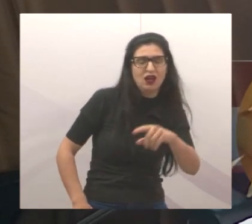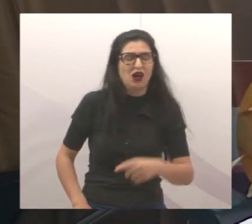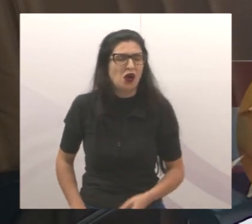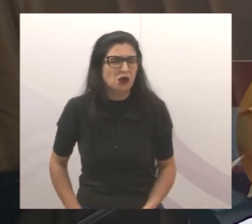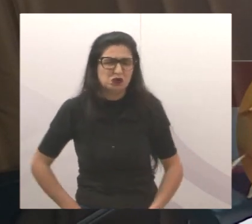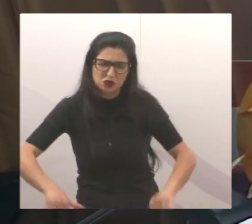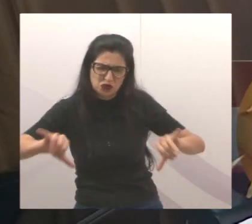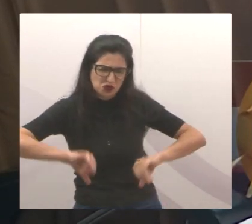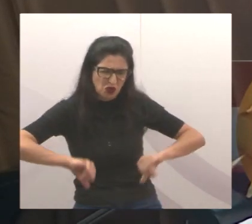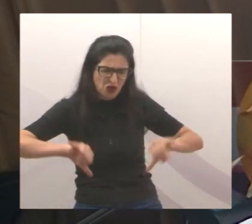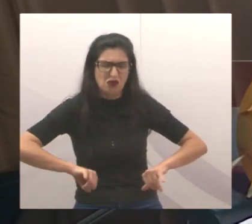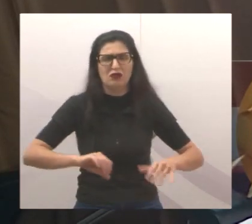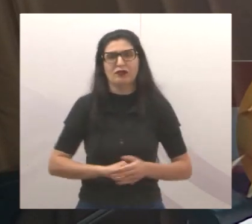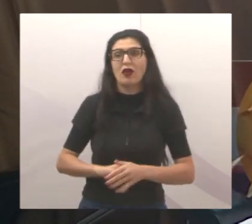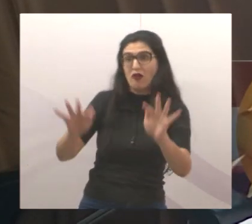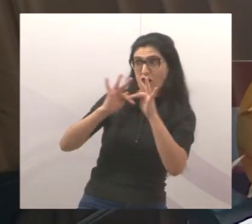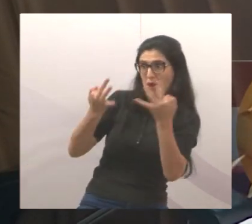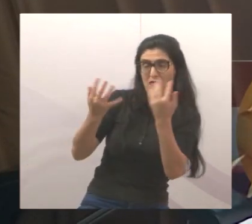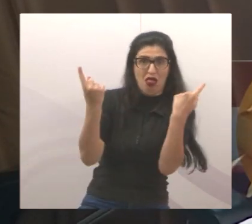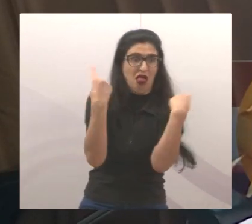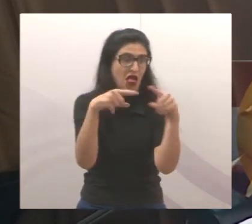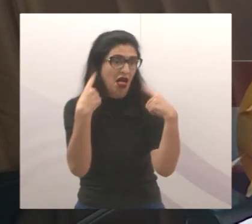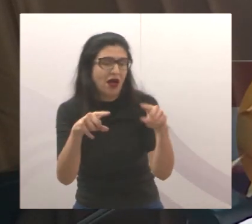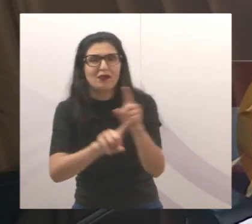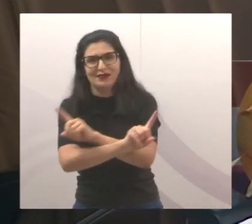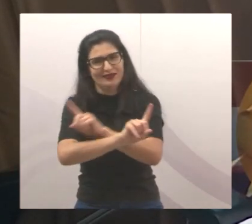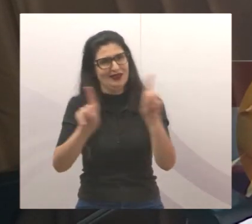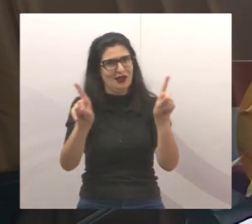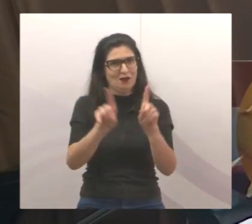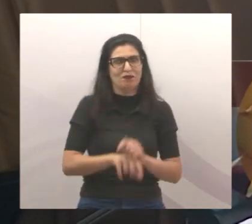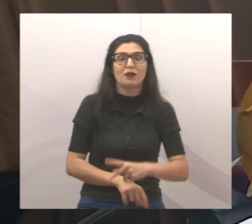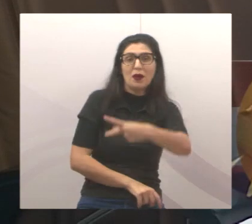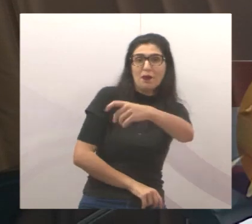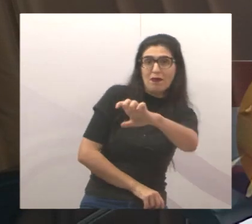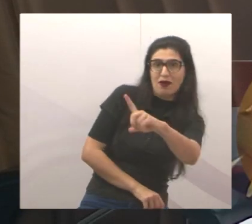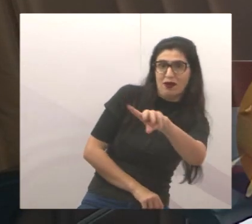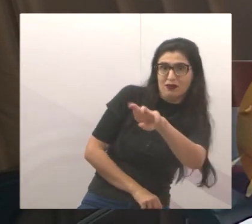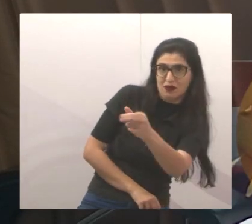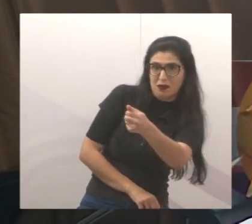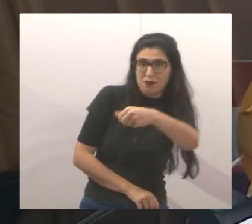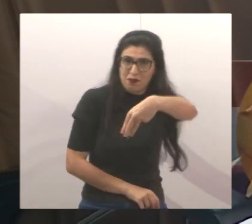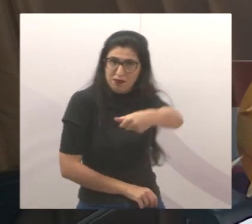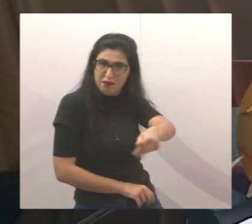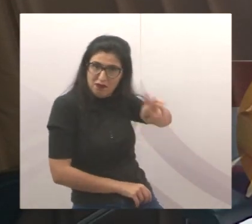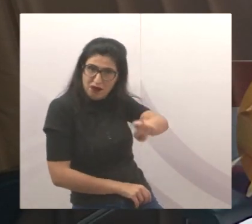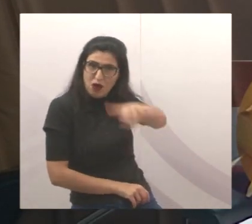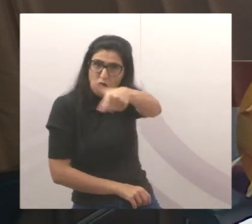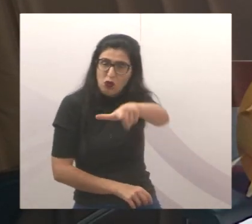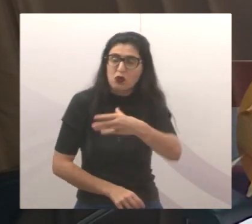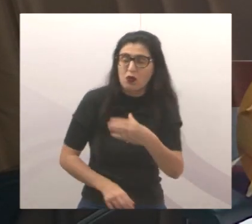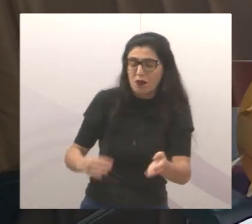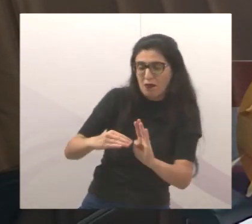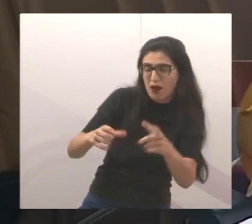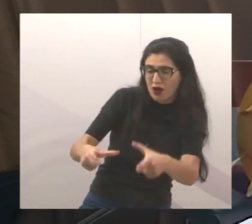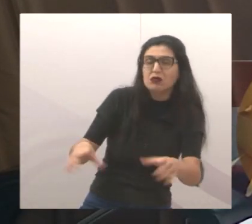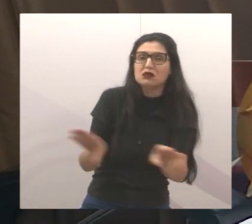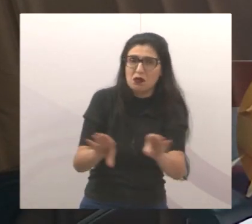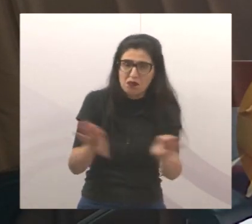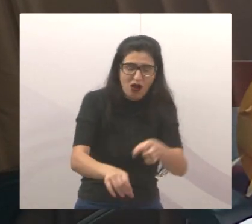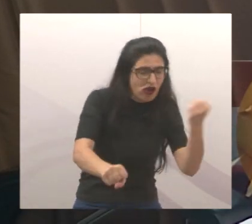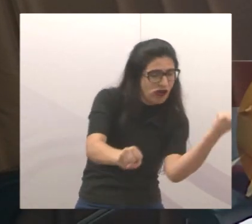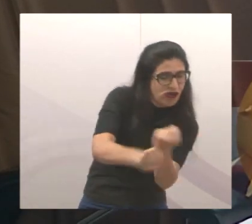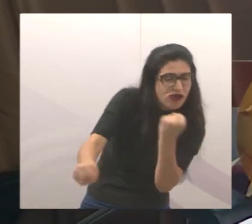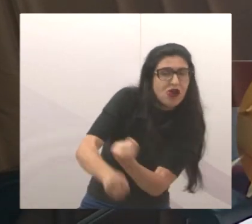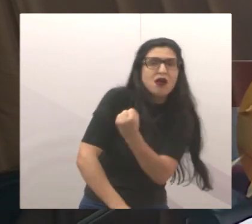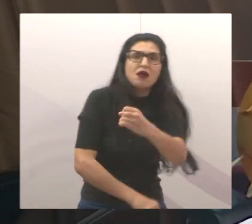gente passa no entrocamento do Parque Imperial e Pedra Mar, está lá a obra sendo executada. Então está sendo corrigido